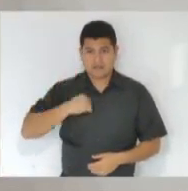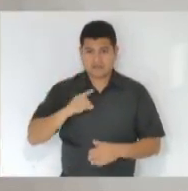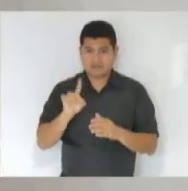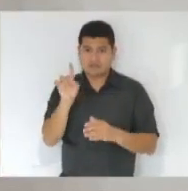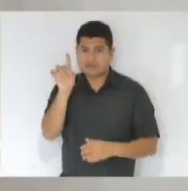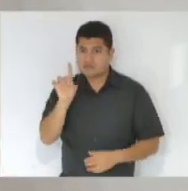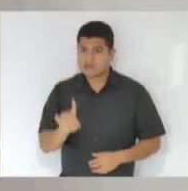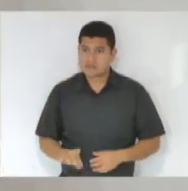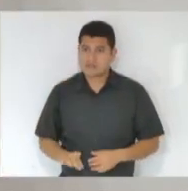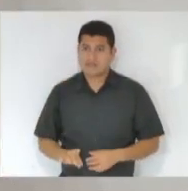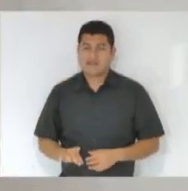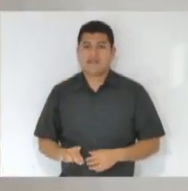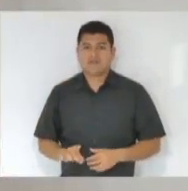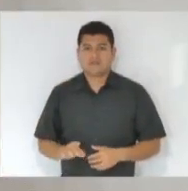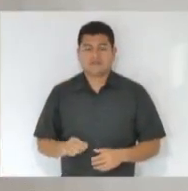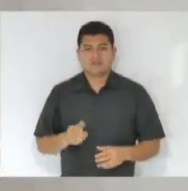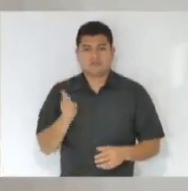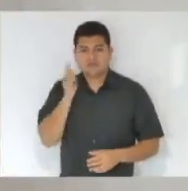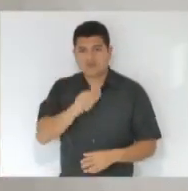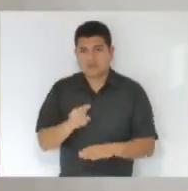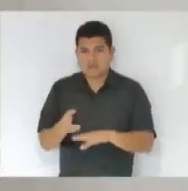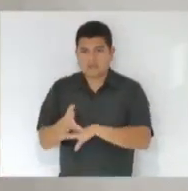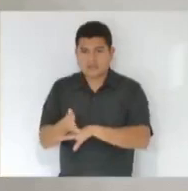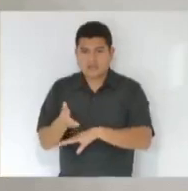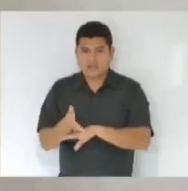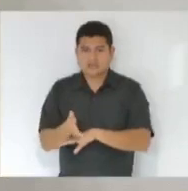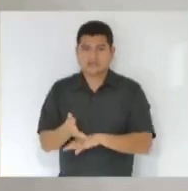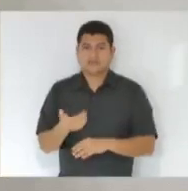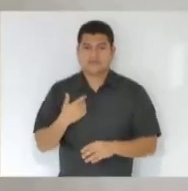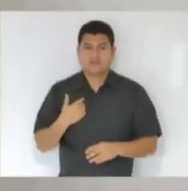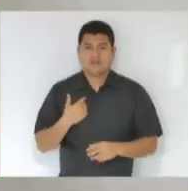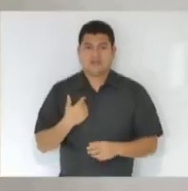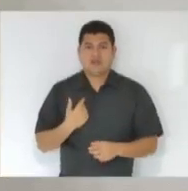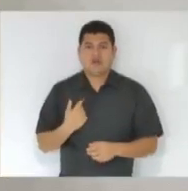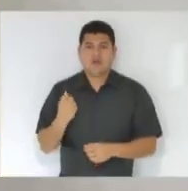obras públicas, nas mais diferentes áreas,